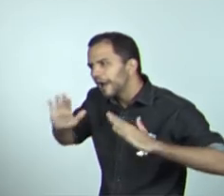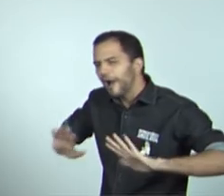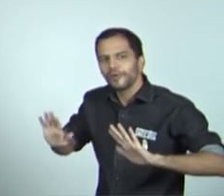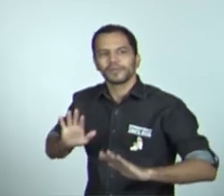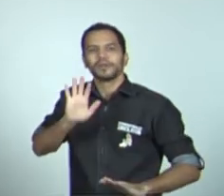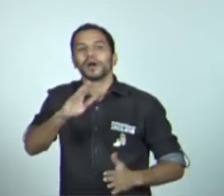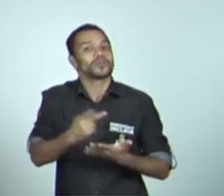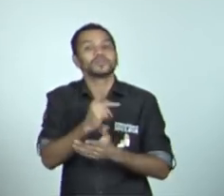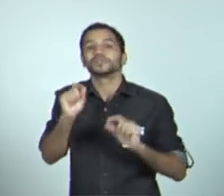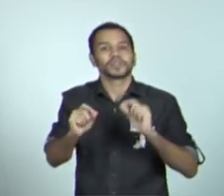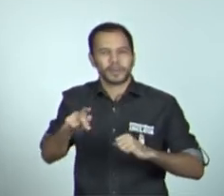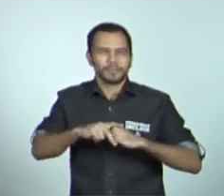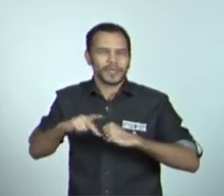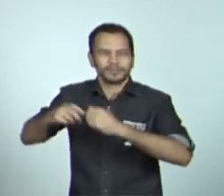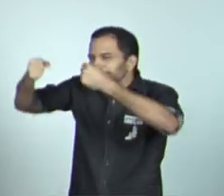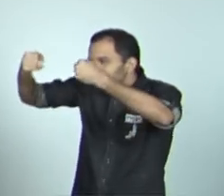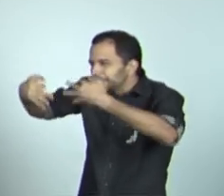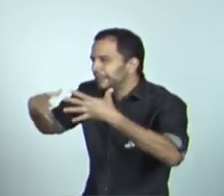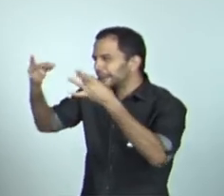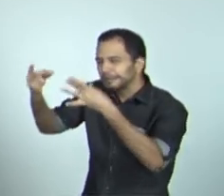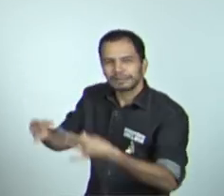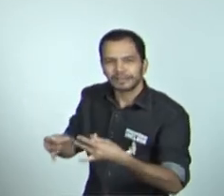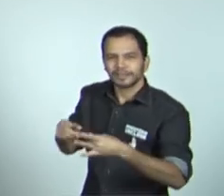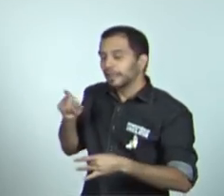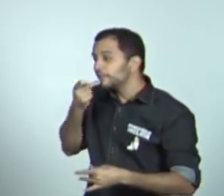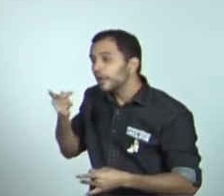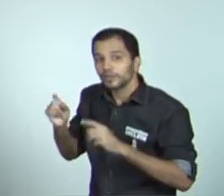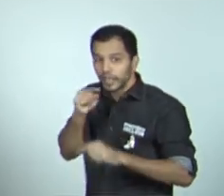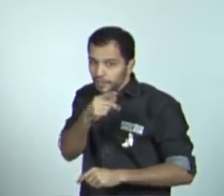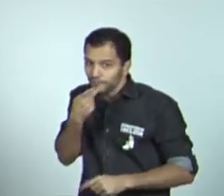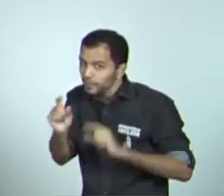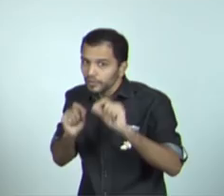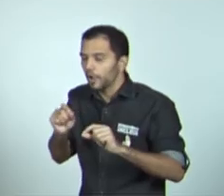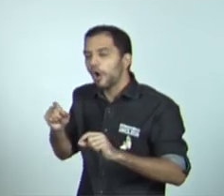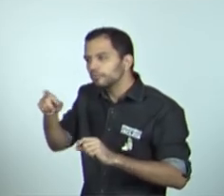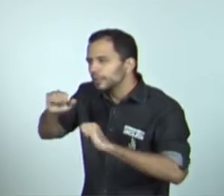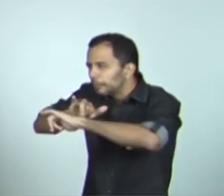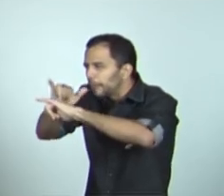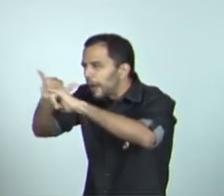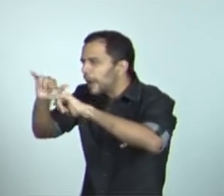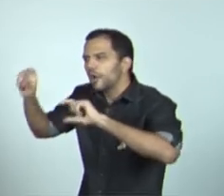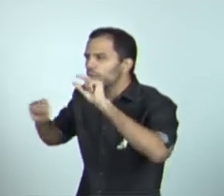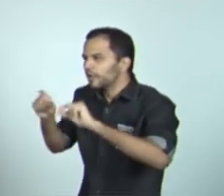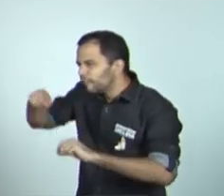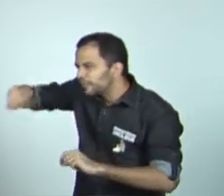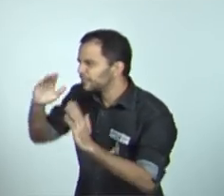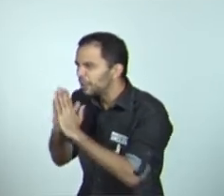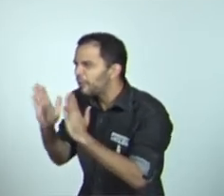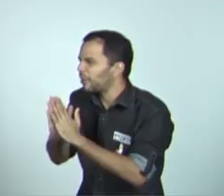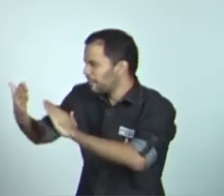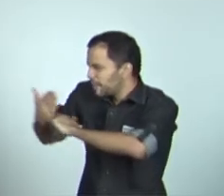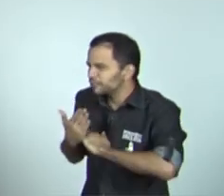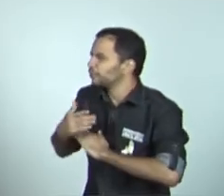pedro conta para eles tudo que aconteceu e fala conta para os irmãos que a oração mudou a minha história e então